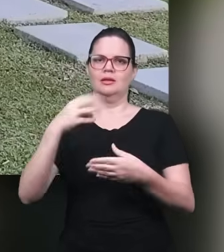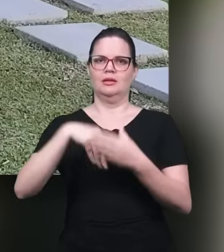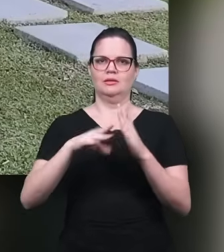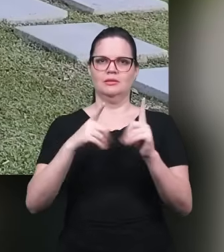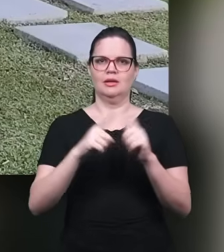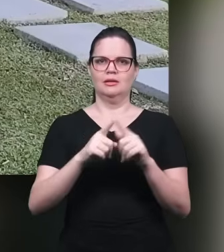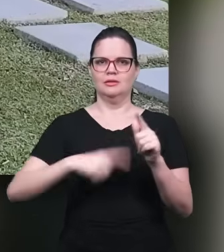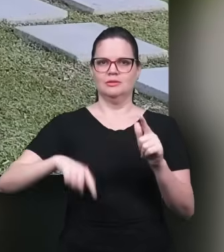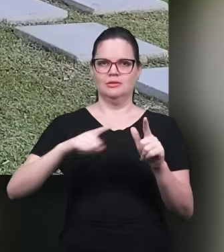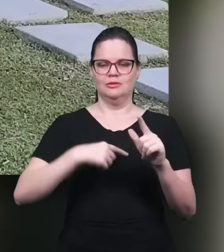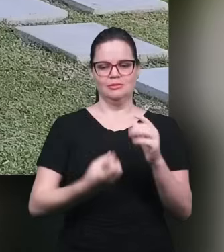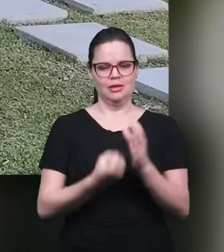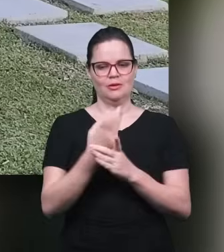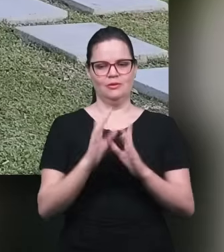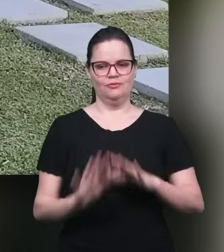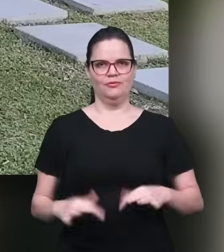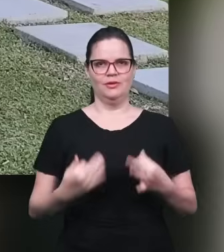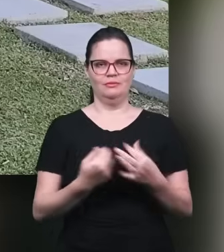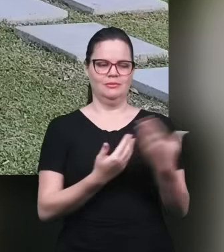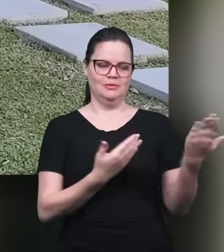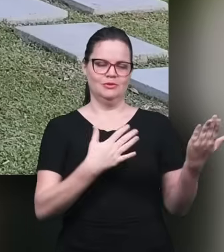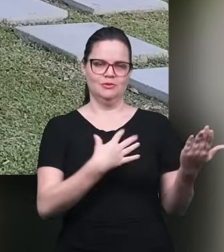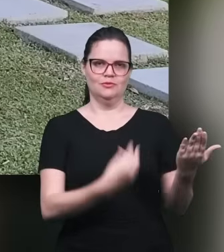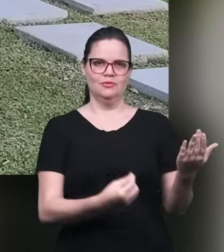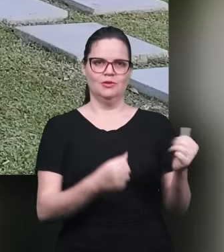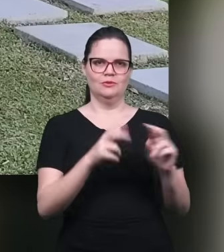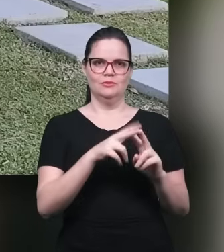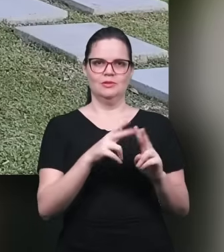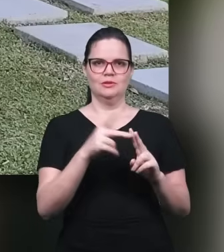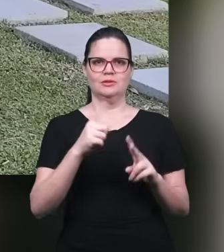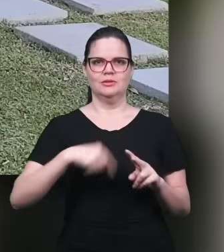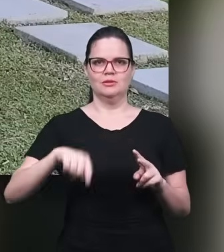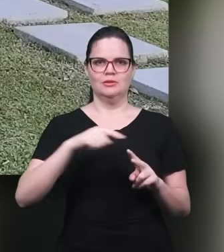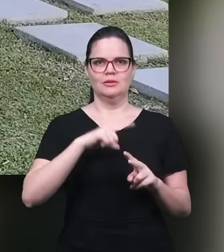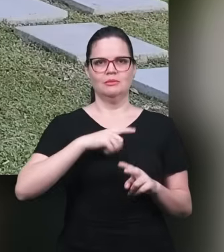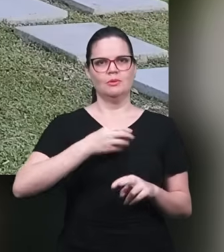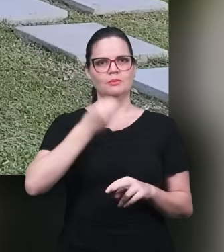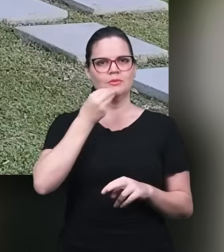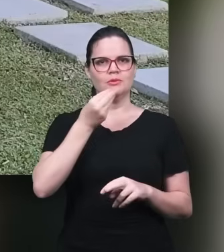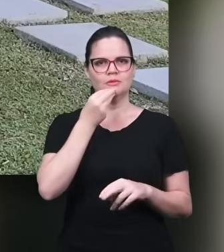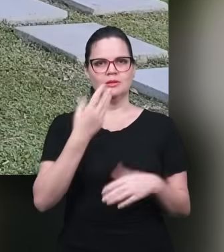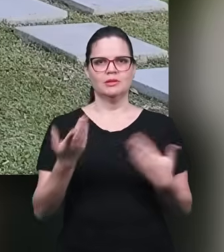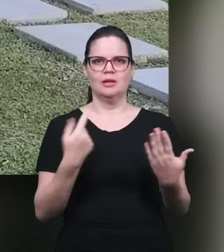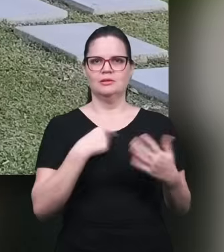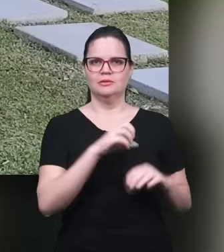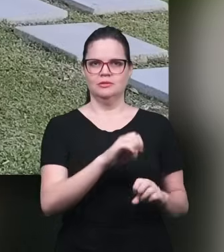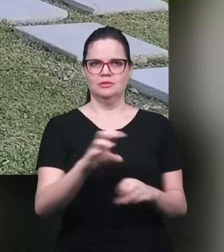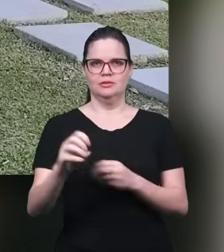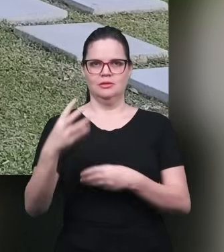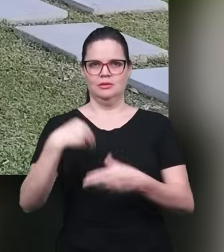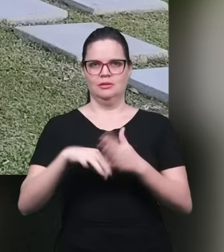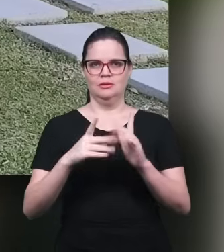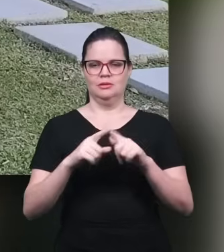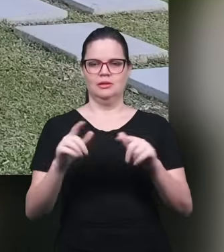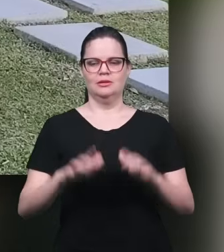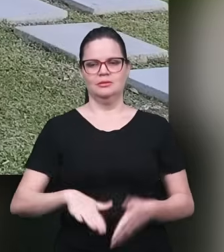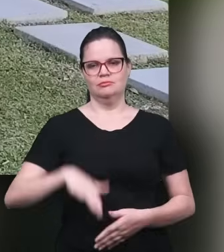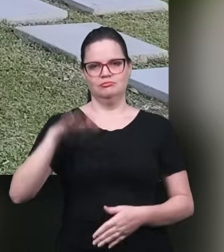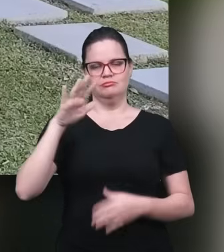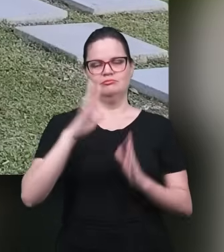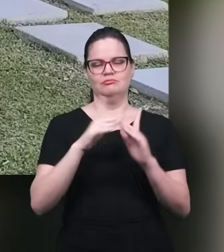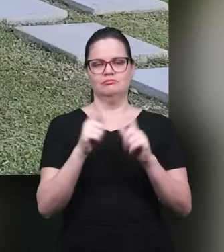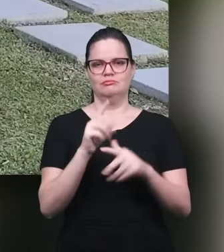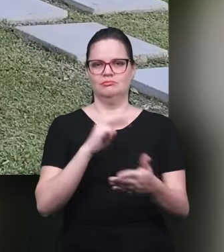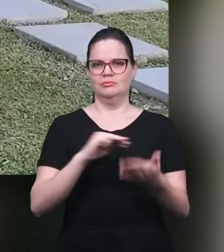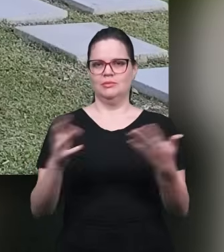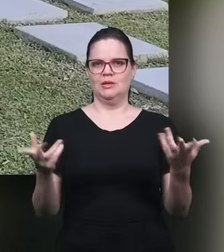Senhor fez de nós família, nos deu filhos, filhos que hoje nós temos o privilégio, né, de criá-los também nessa igreja maravilhosa. Estamos